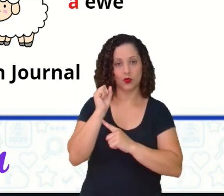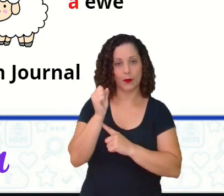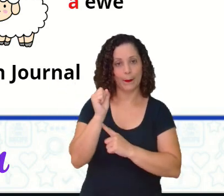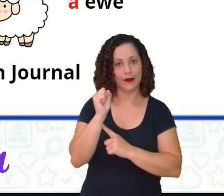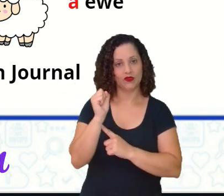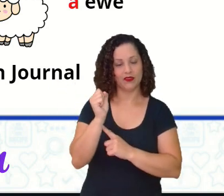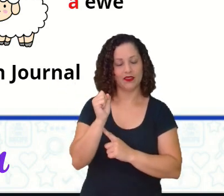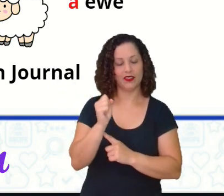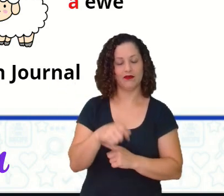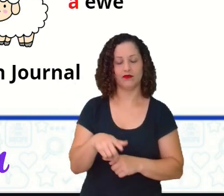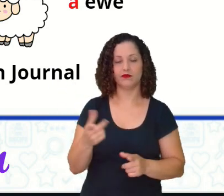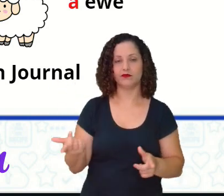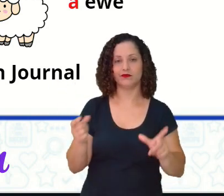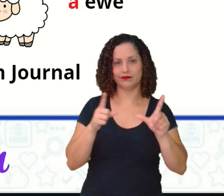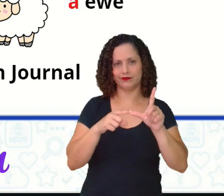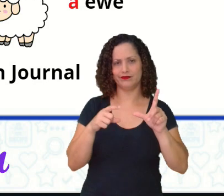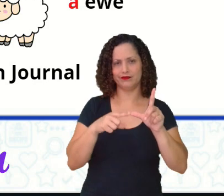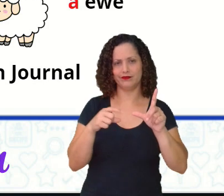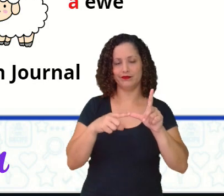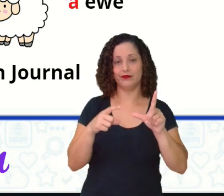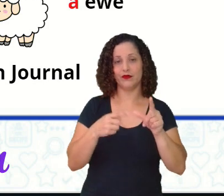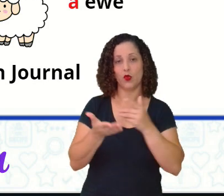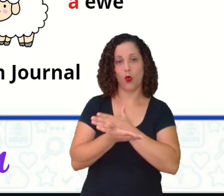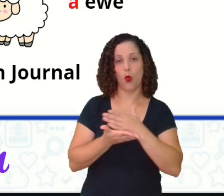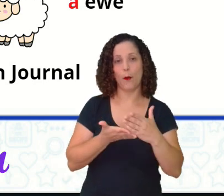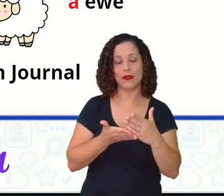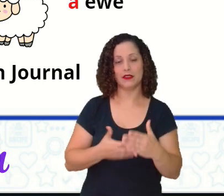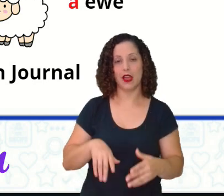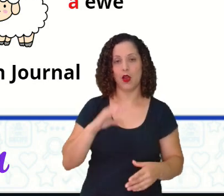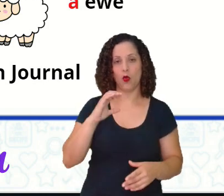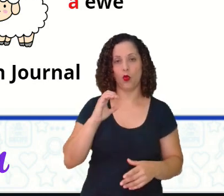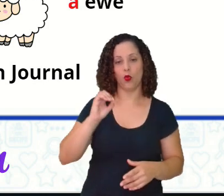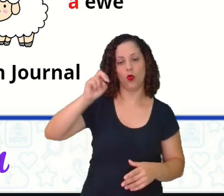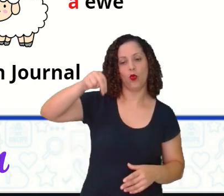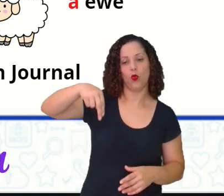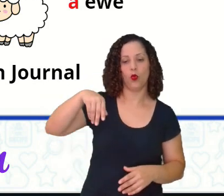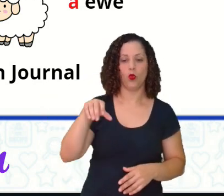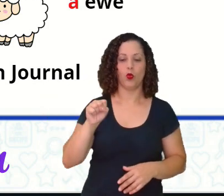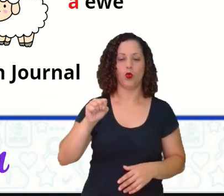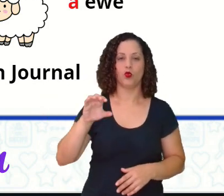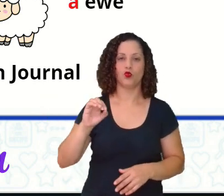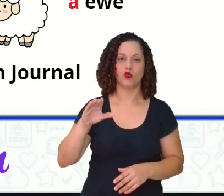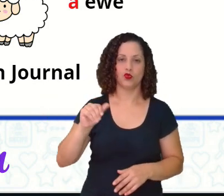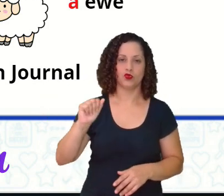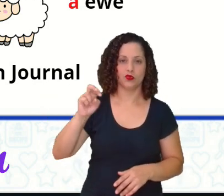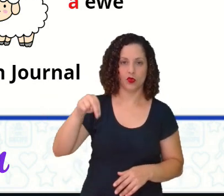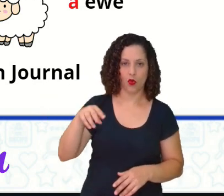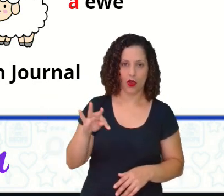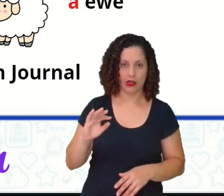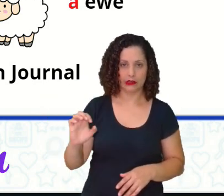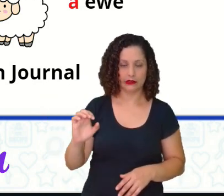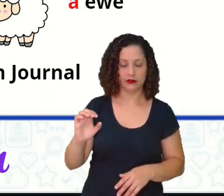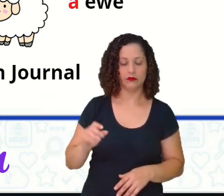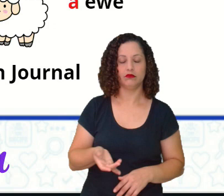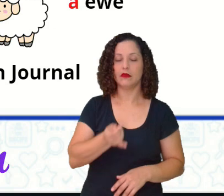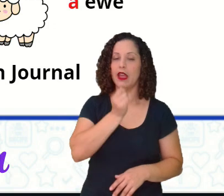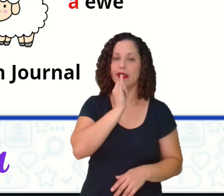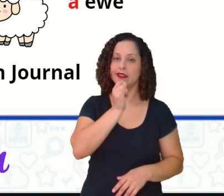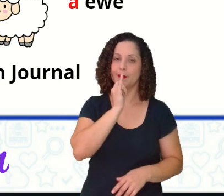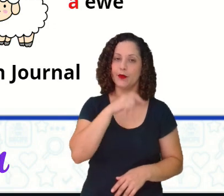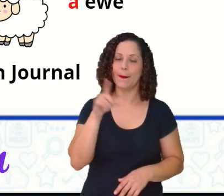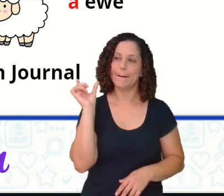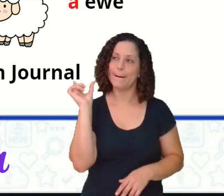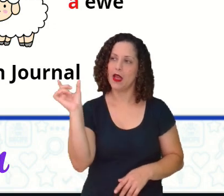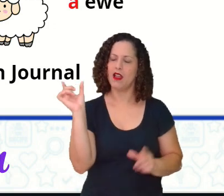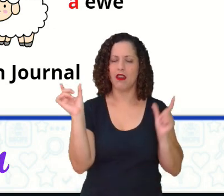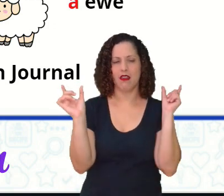grafia inicie por uma consoante ou por um som de consoante, né? Por exemplo, palavras em